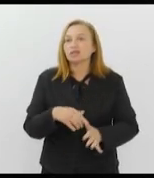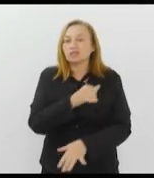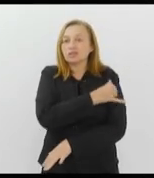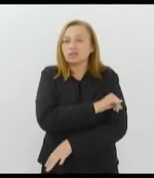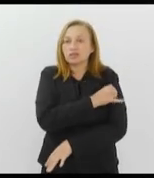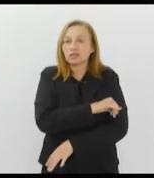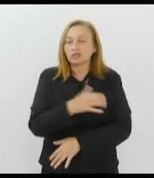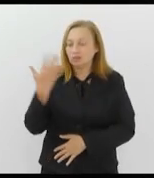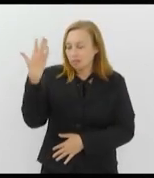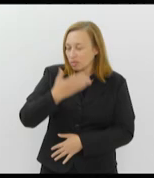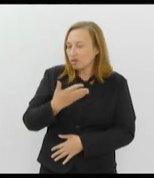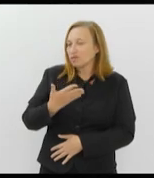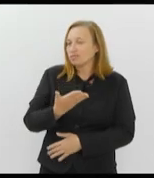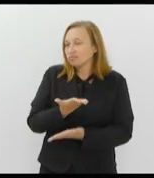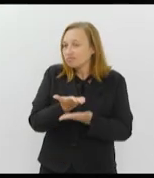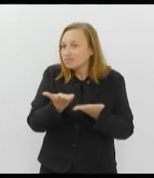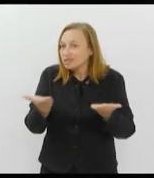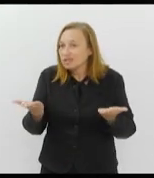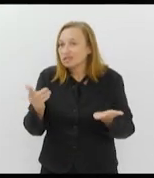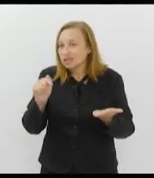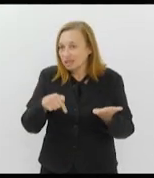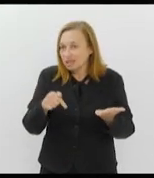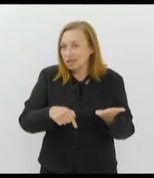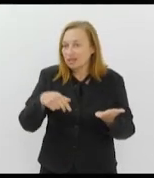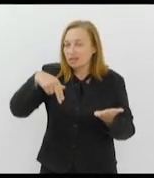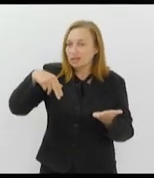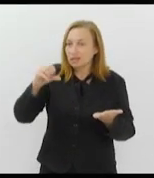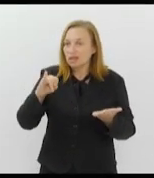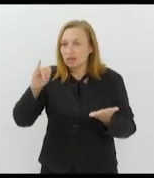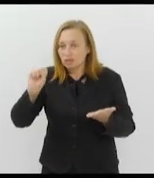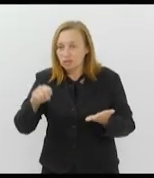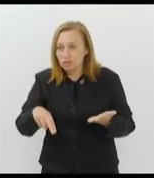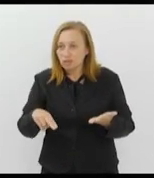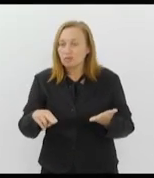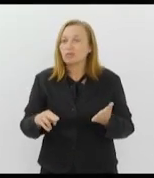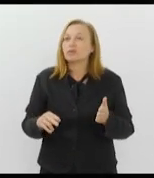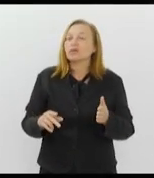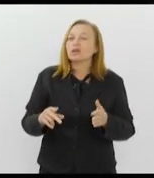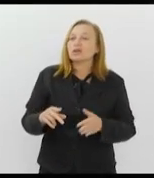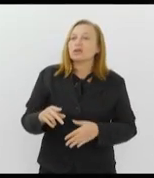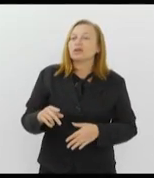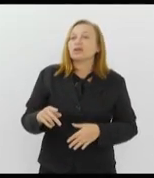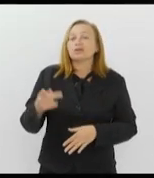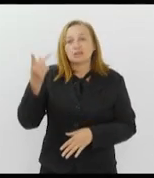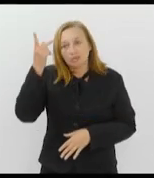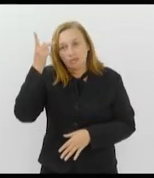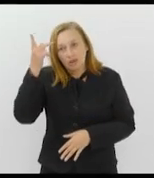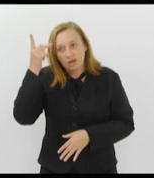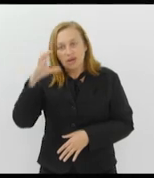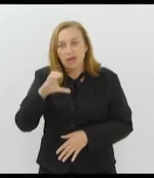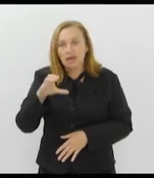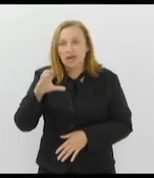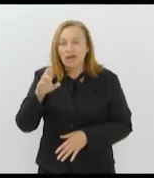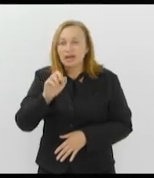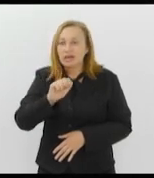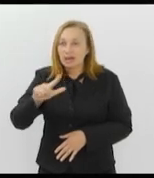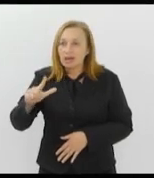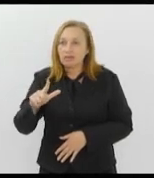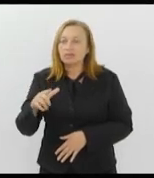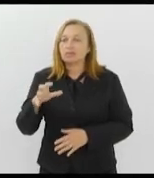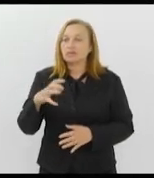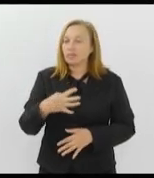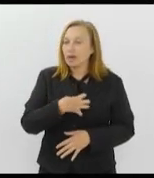aqui de pessoas aqui, como o Nilson, que veio de São Paulo, o Cariel também, que estava na Bahia, o Renan está aqui